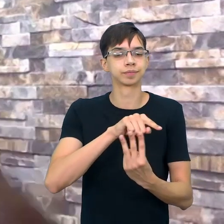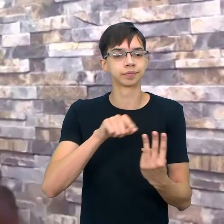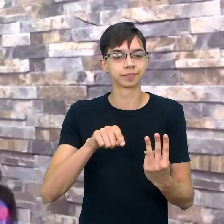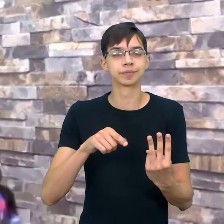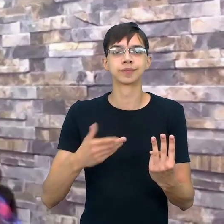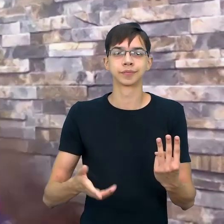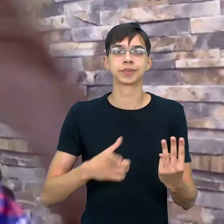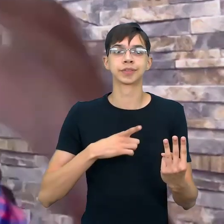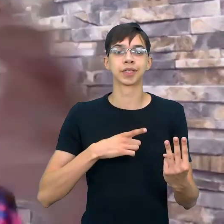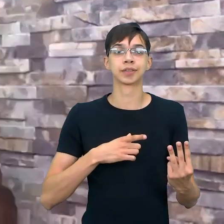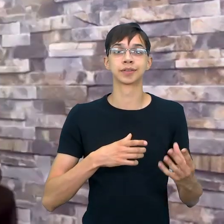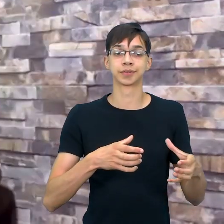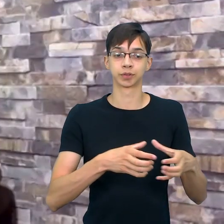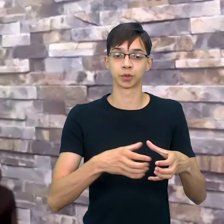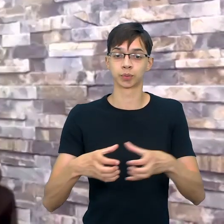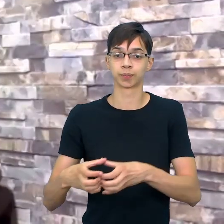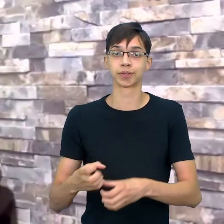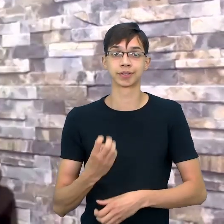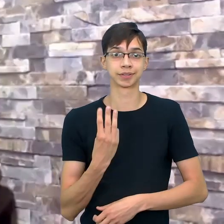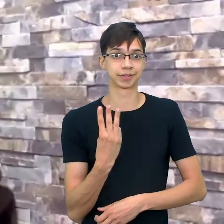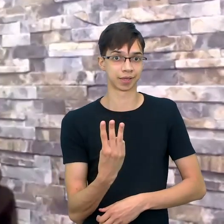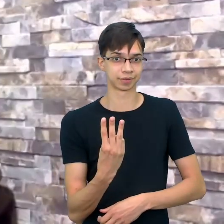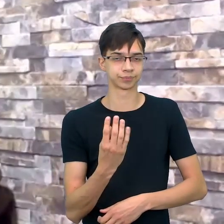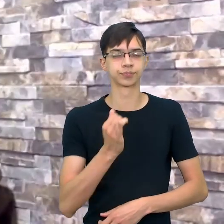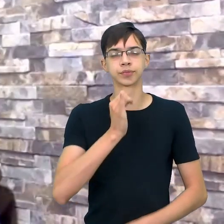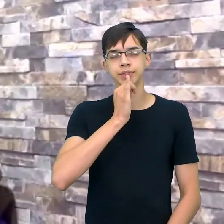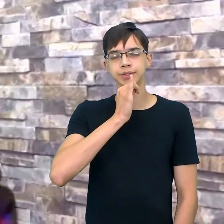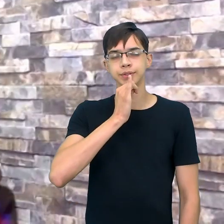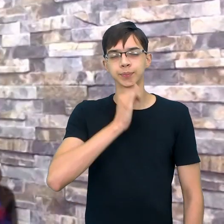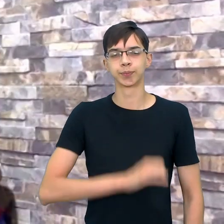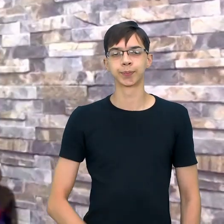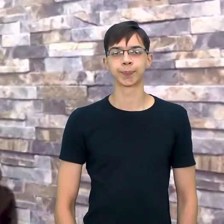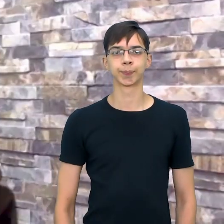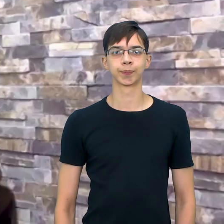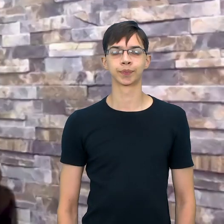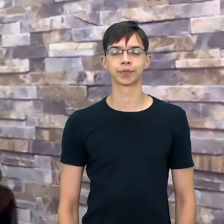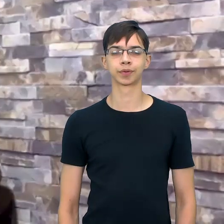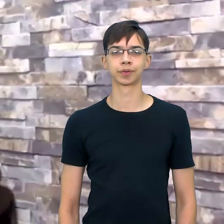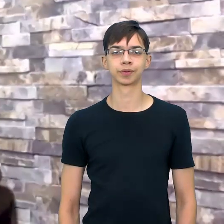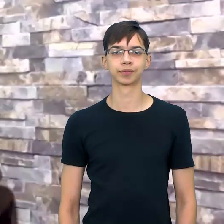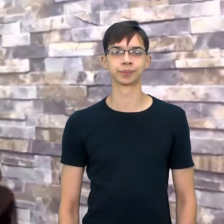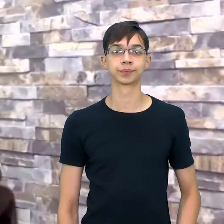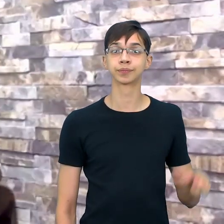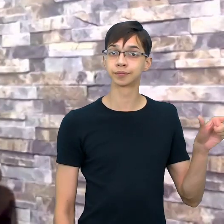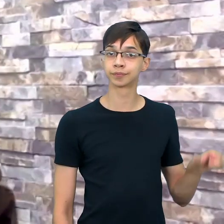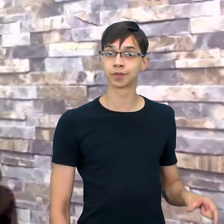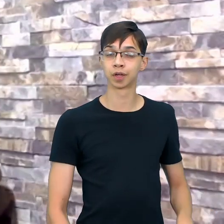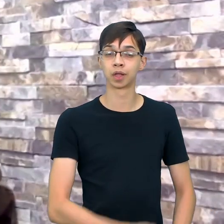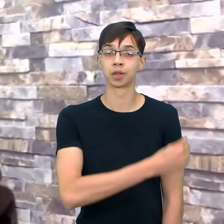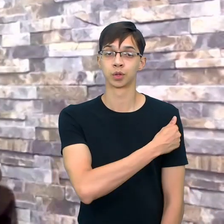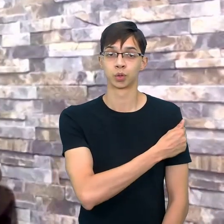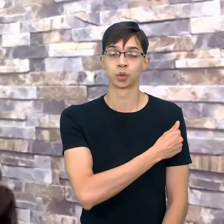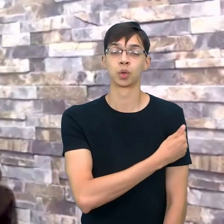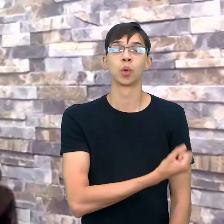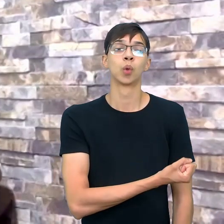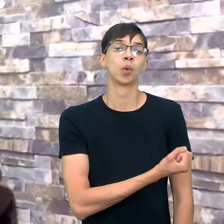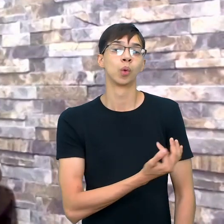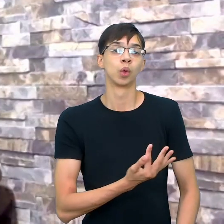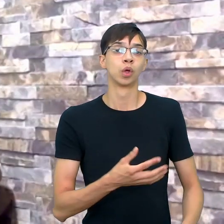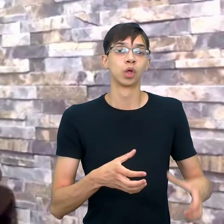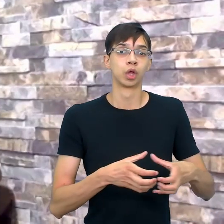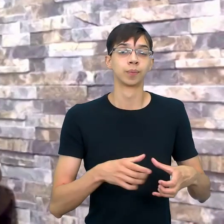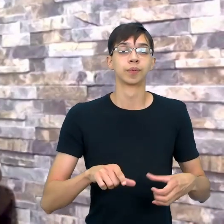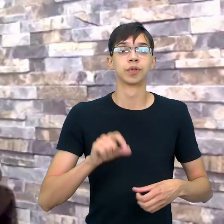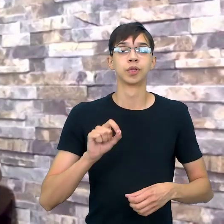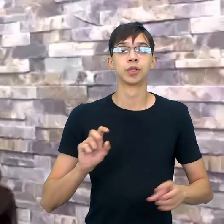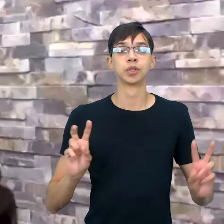Então, nós tínhamos 3 grupos, né? Vamos, por exemplo, o estudante que escolheu os estudantes que escolheram trabalhar com Lágrimas